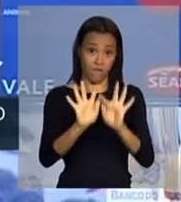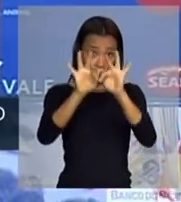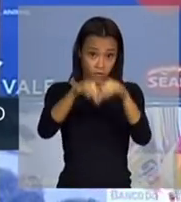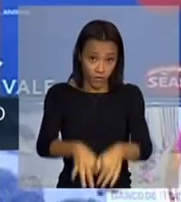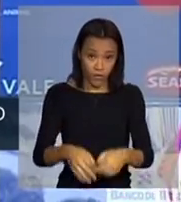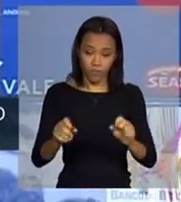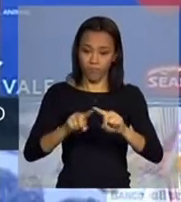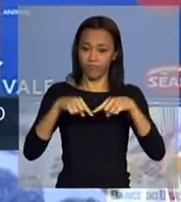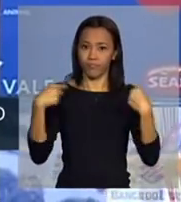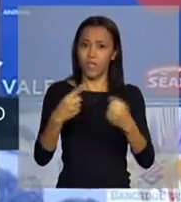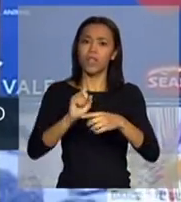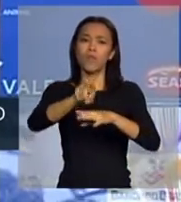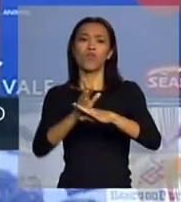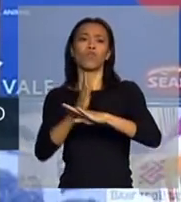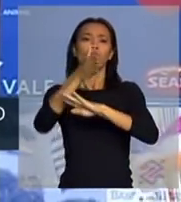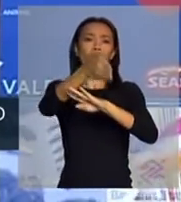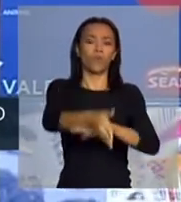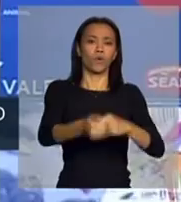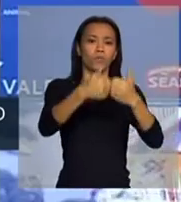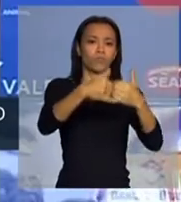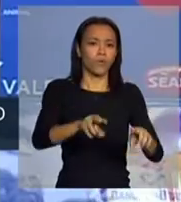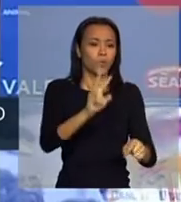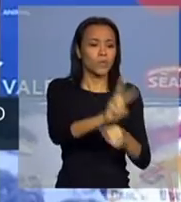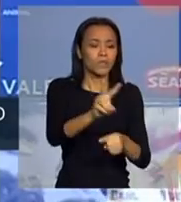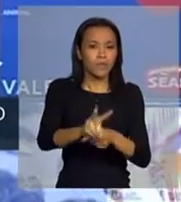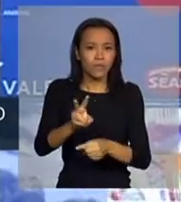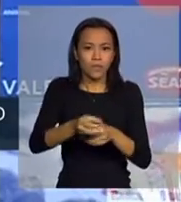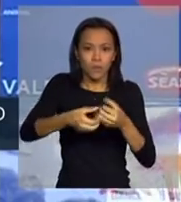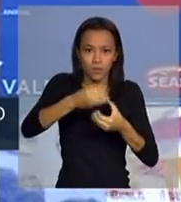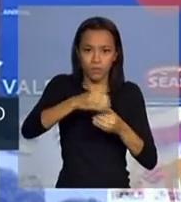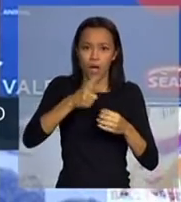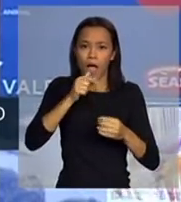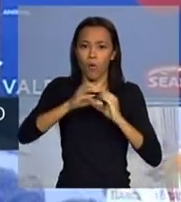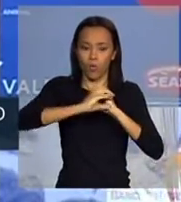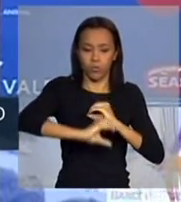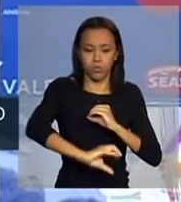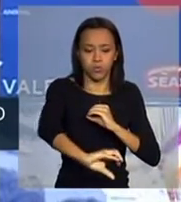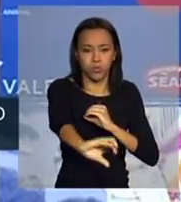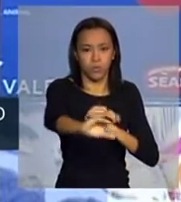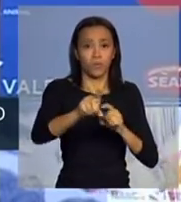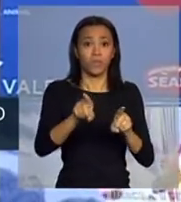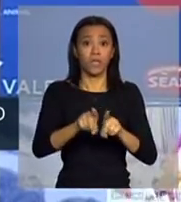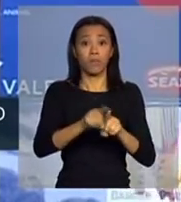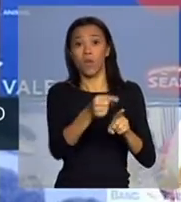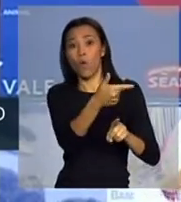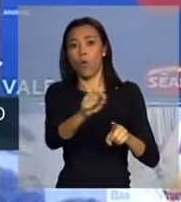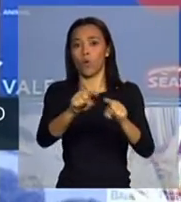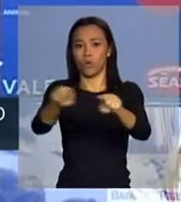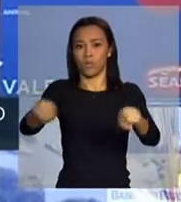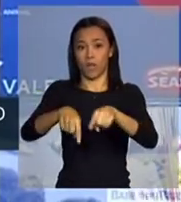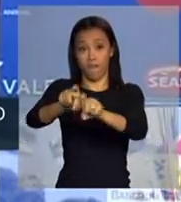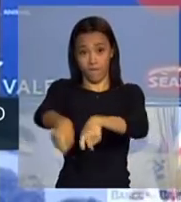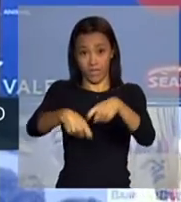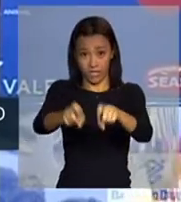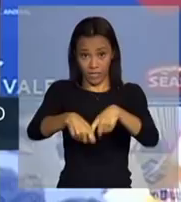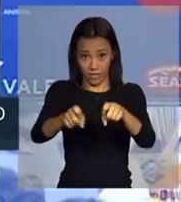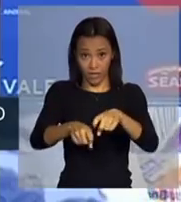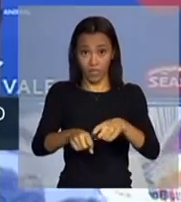inaugurar a estação de tratamento de água de Uberaba e a fazenda experimental Getúlio